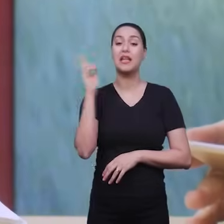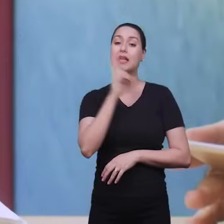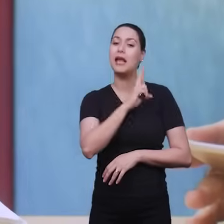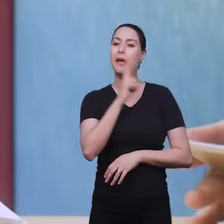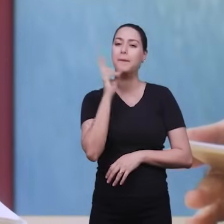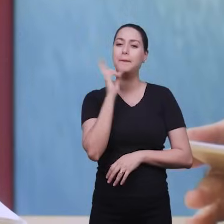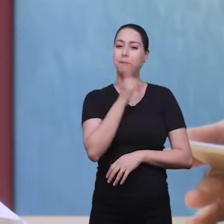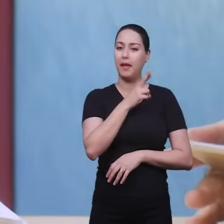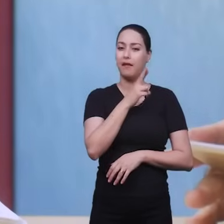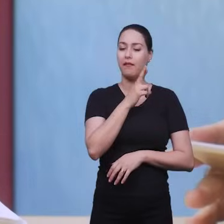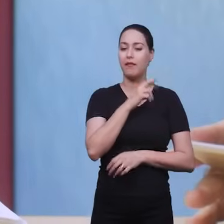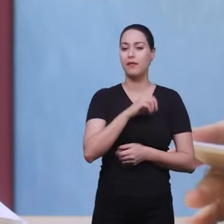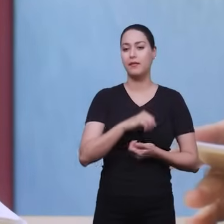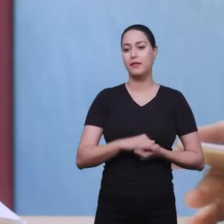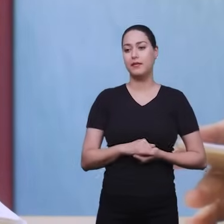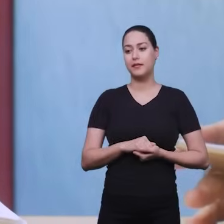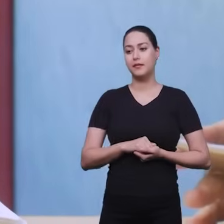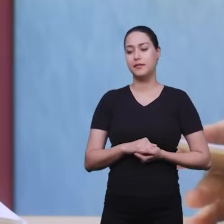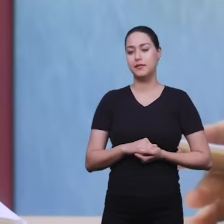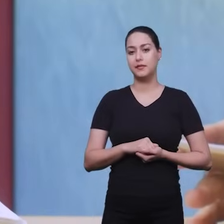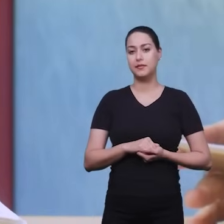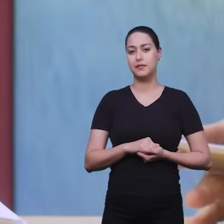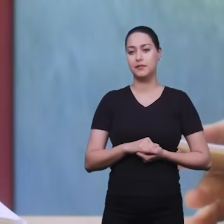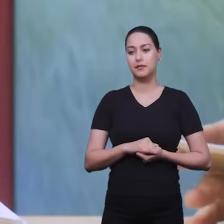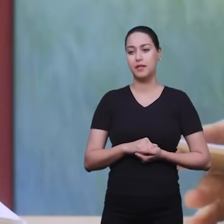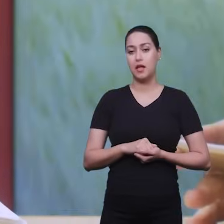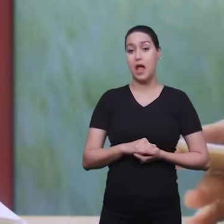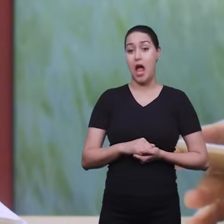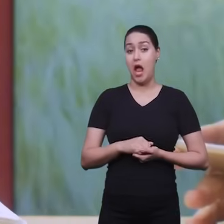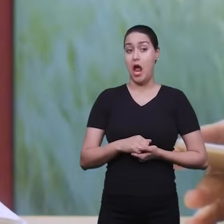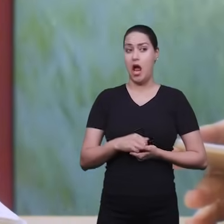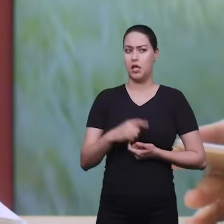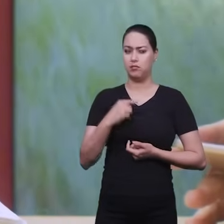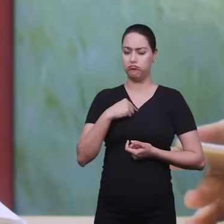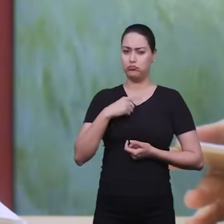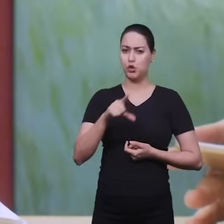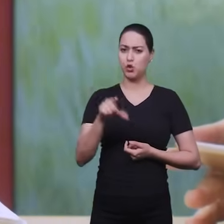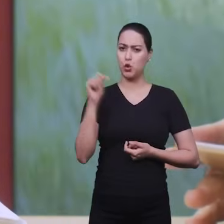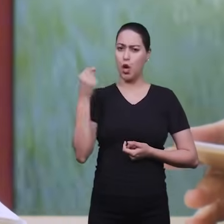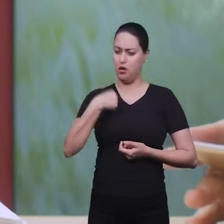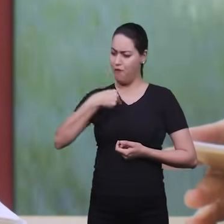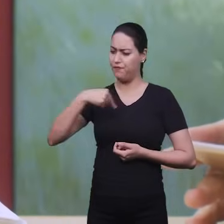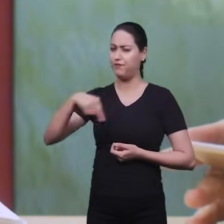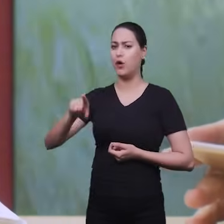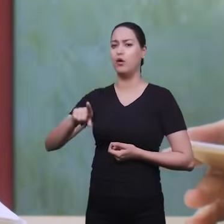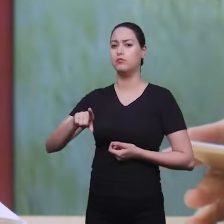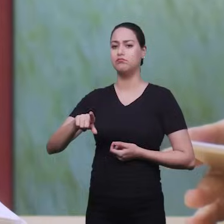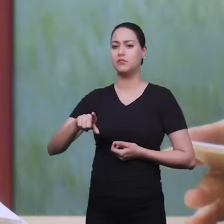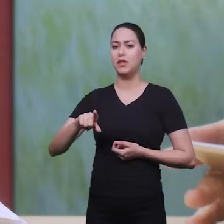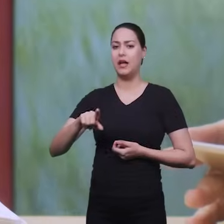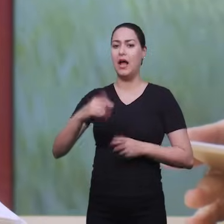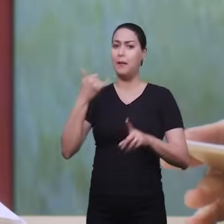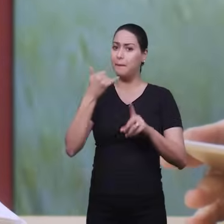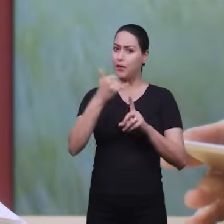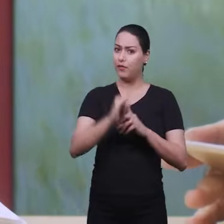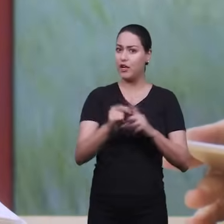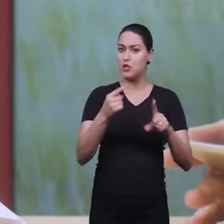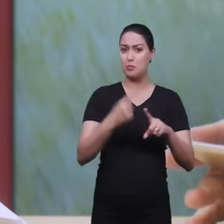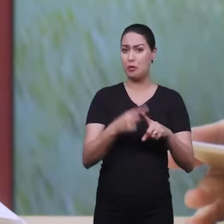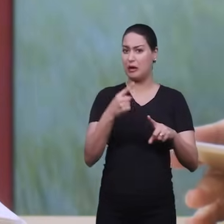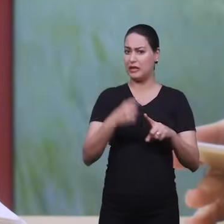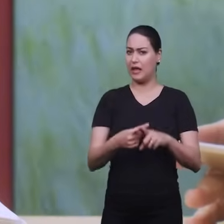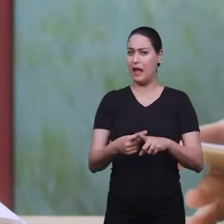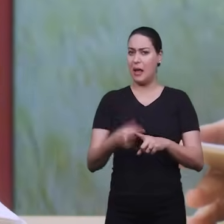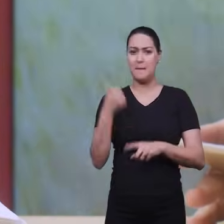Rebeca o Pita falou aí né A questão da Rebeca ela toma uma decisão eu irei é interessante que ali é Profético porque